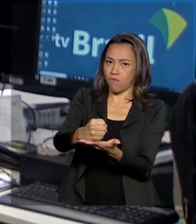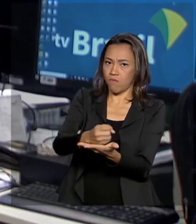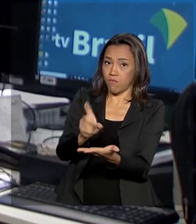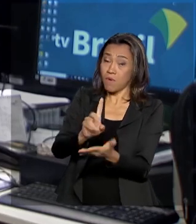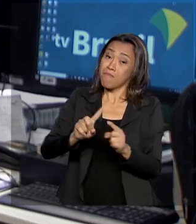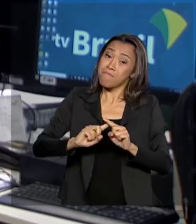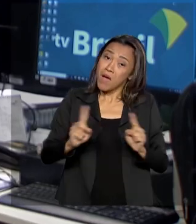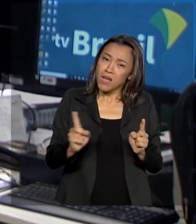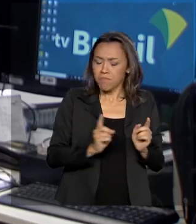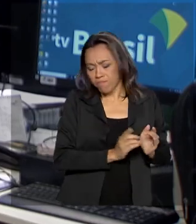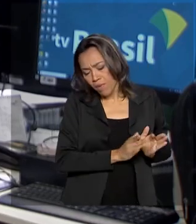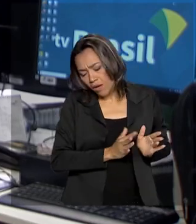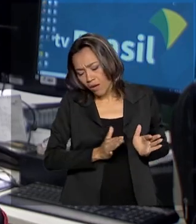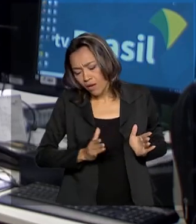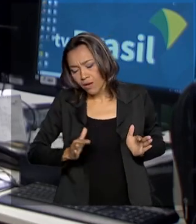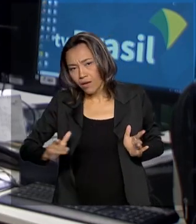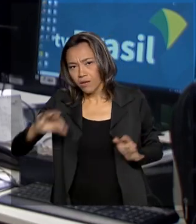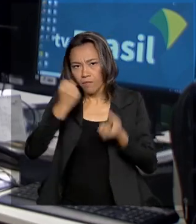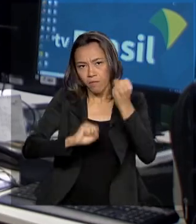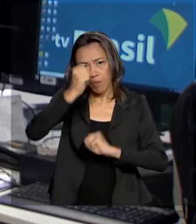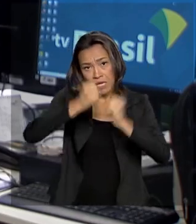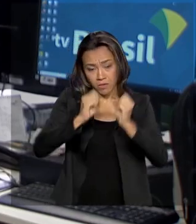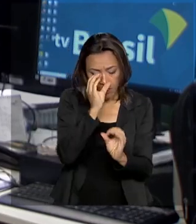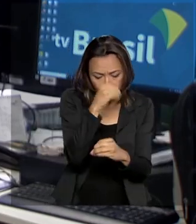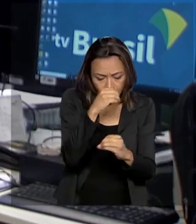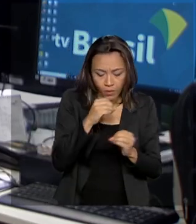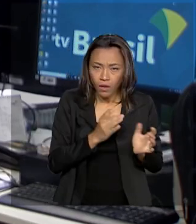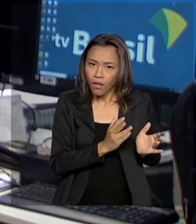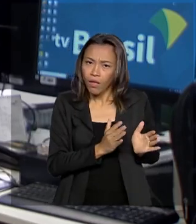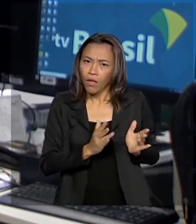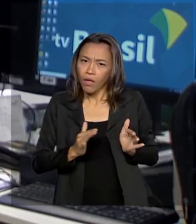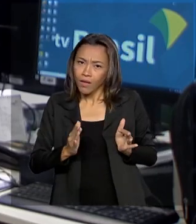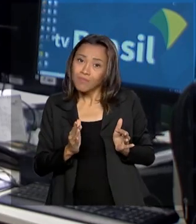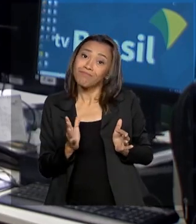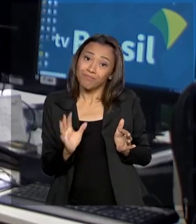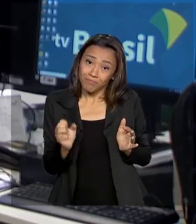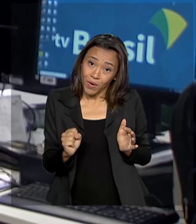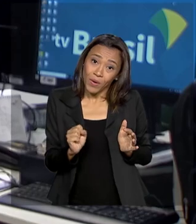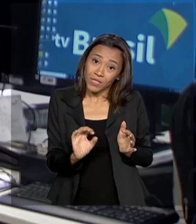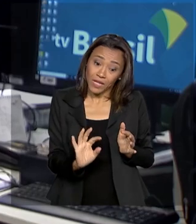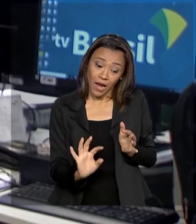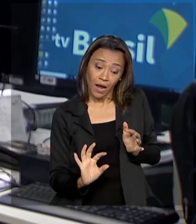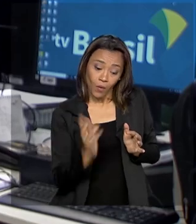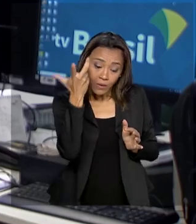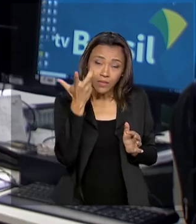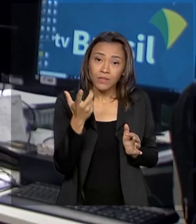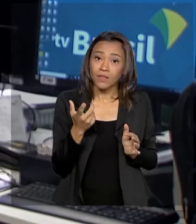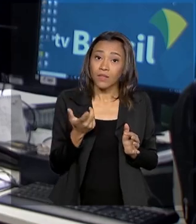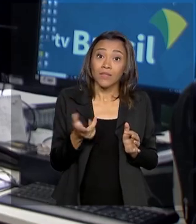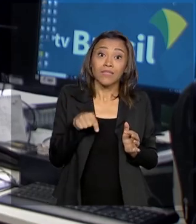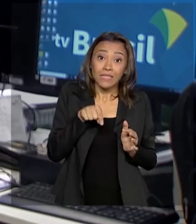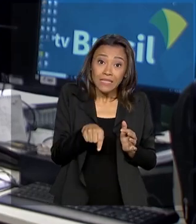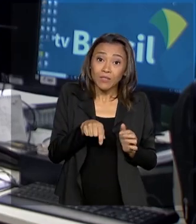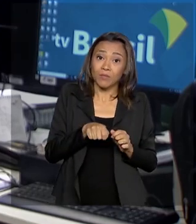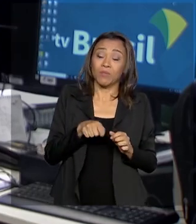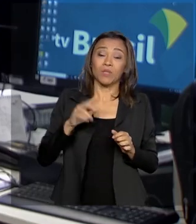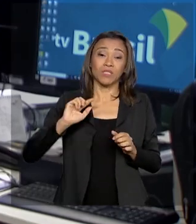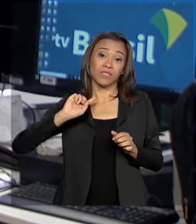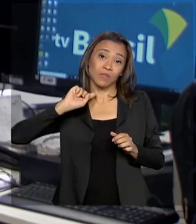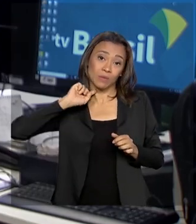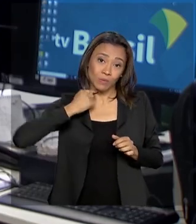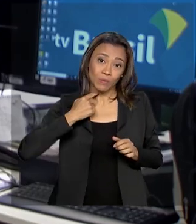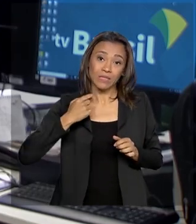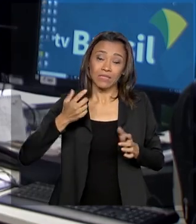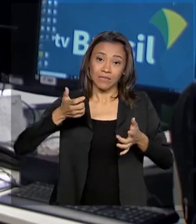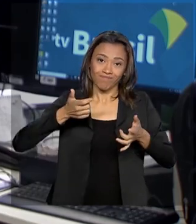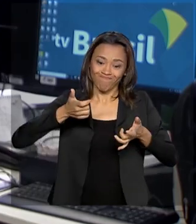durante o processo de fabricação em laboratório ela pode acabar sendo formada sem querer e contaminar o medicamento a